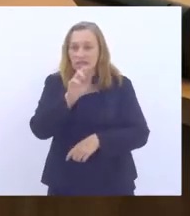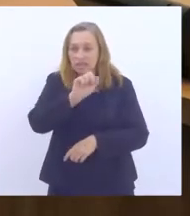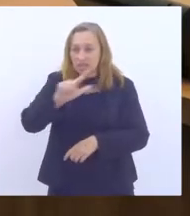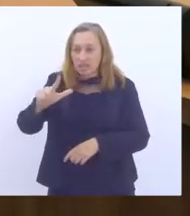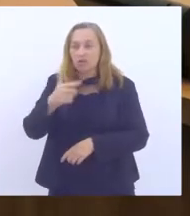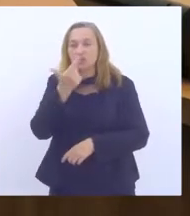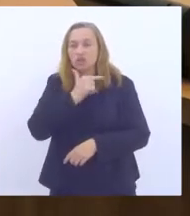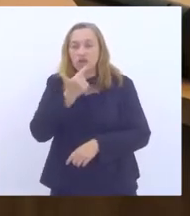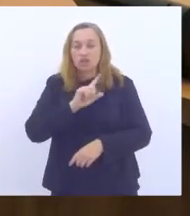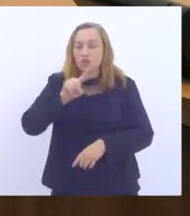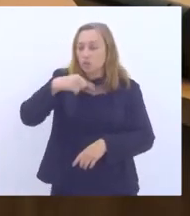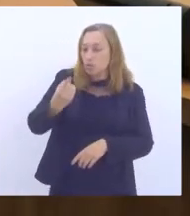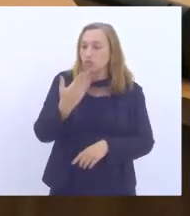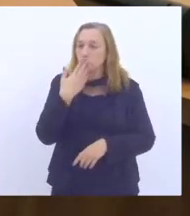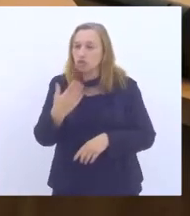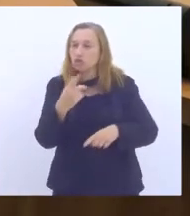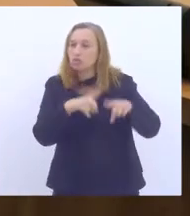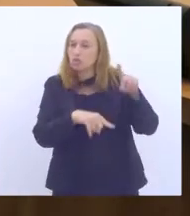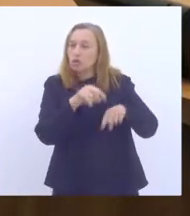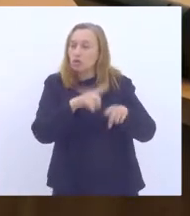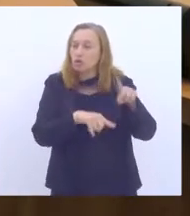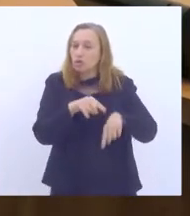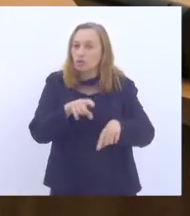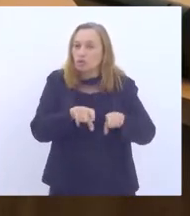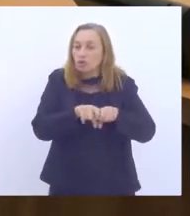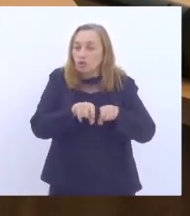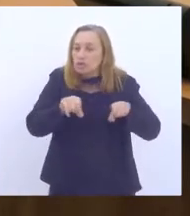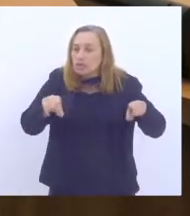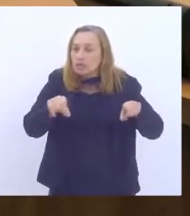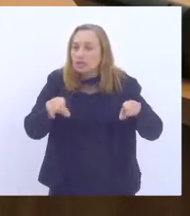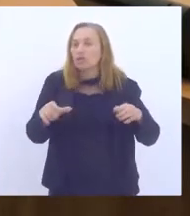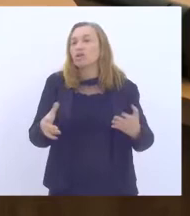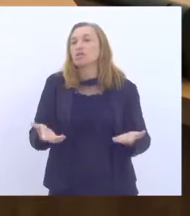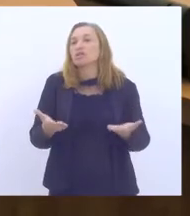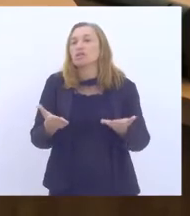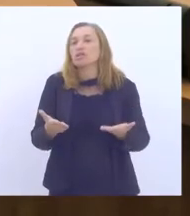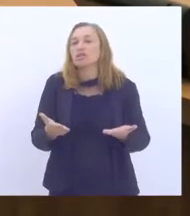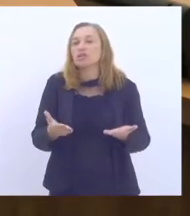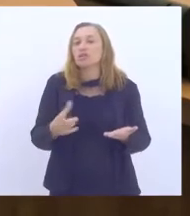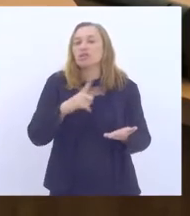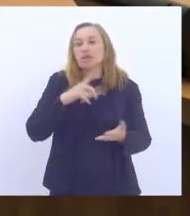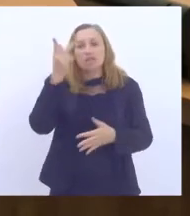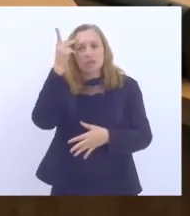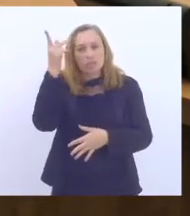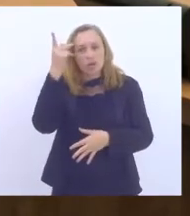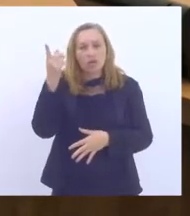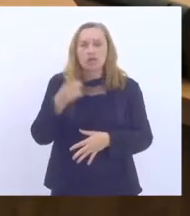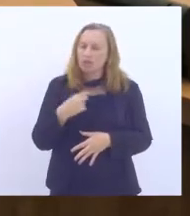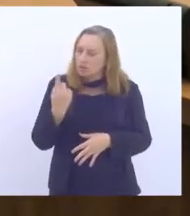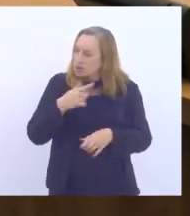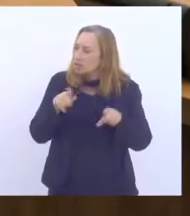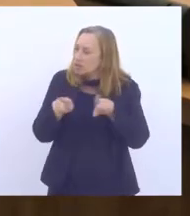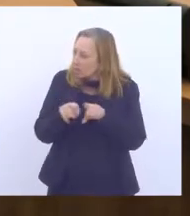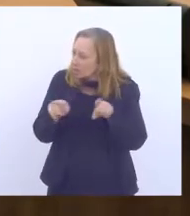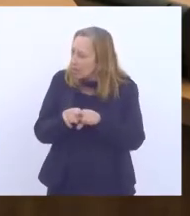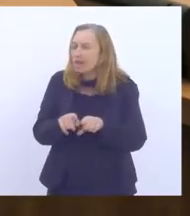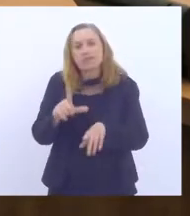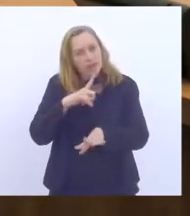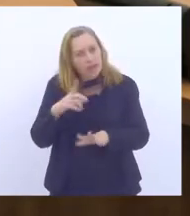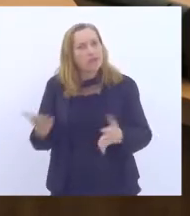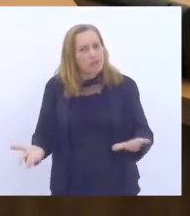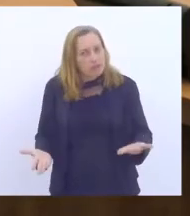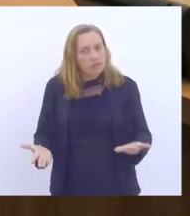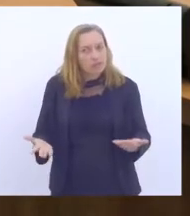e de outros produtos de linguiça enfim artesanais tem em São Paulo que a gente tenha que o Estado do Rio de